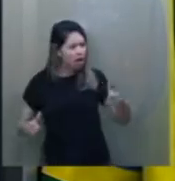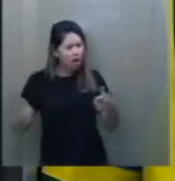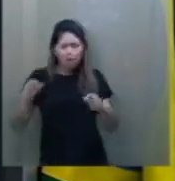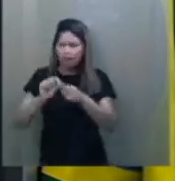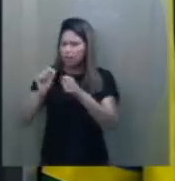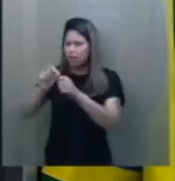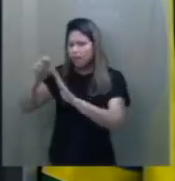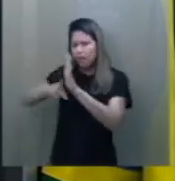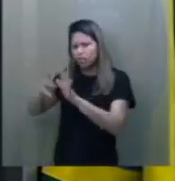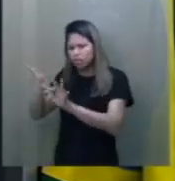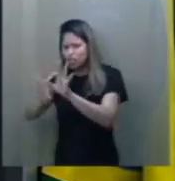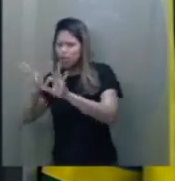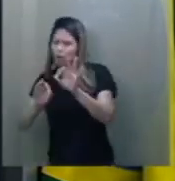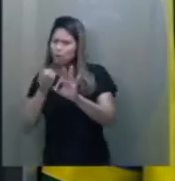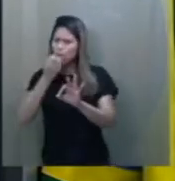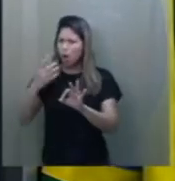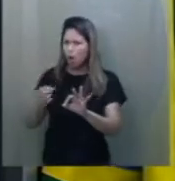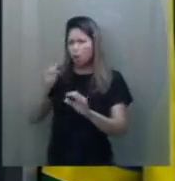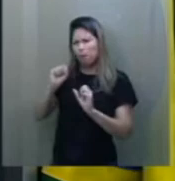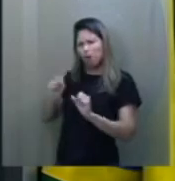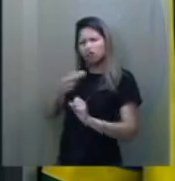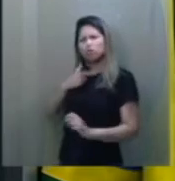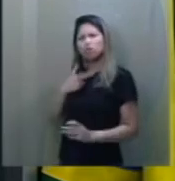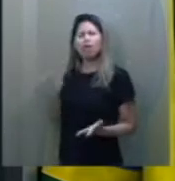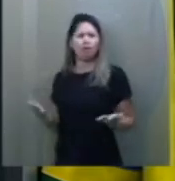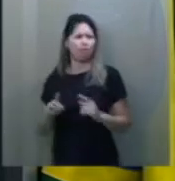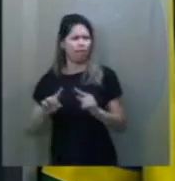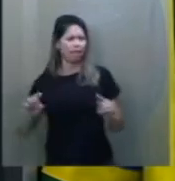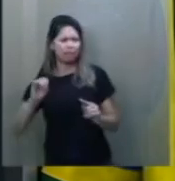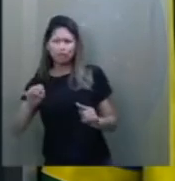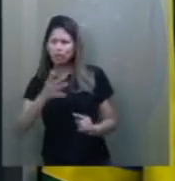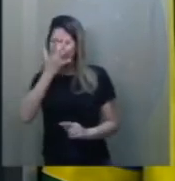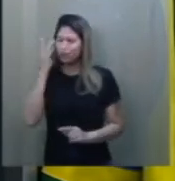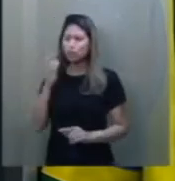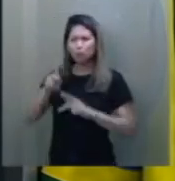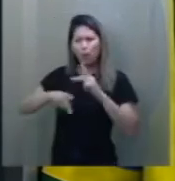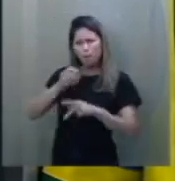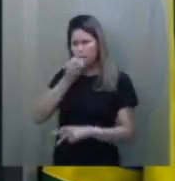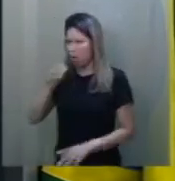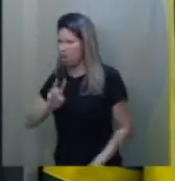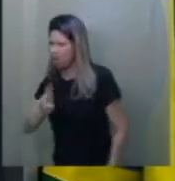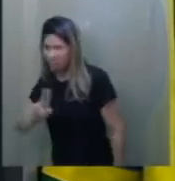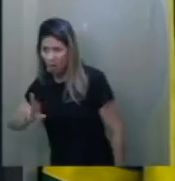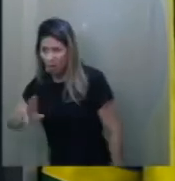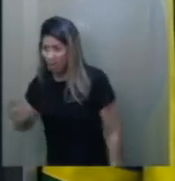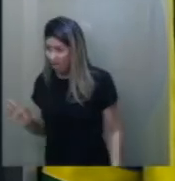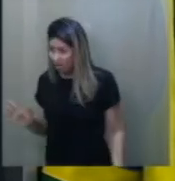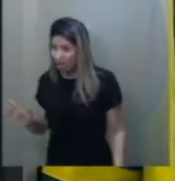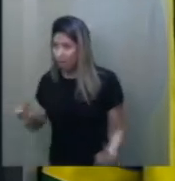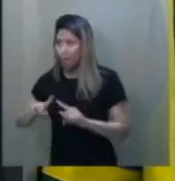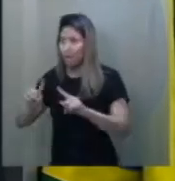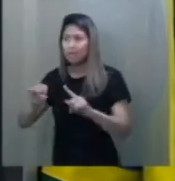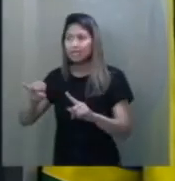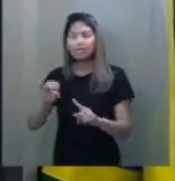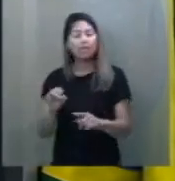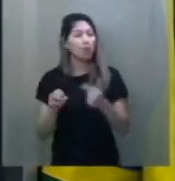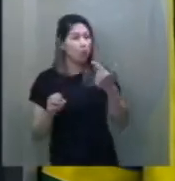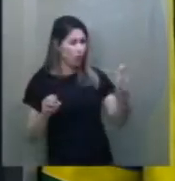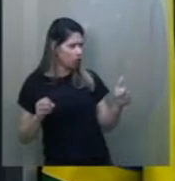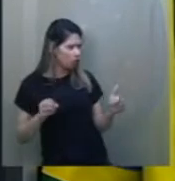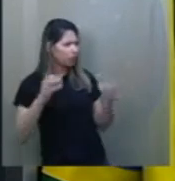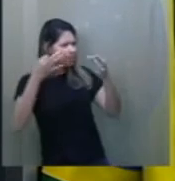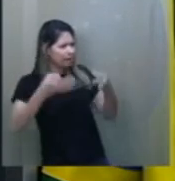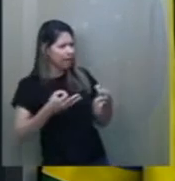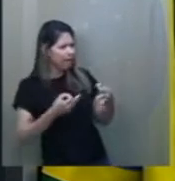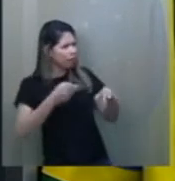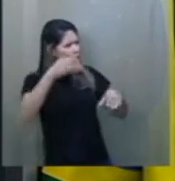não pode, isso não é bom, isso... Vem cá, quando é para o consumidor não é bom. Mas quando é para os rentistas, aí está tudo certo,